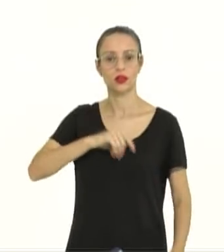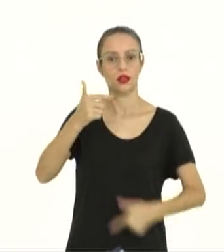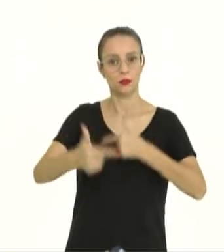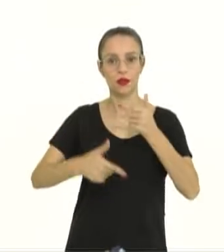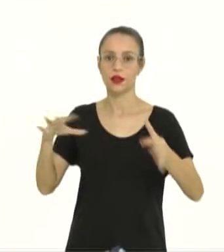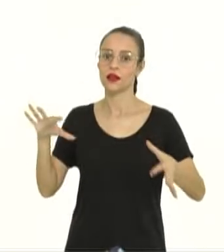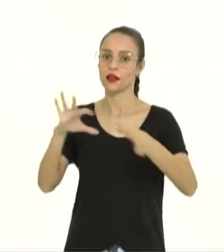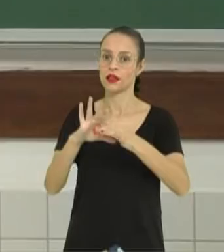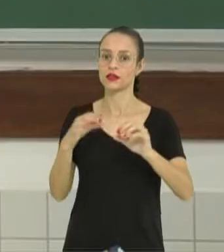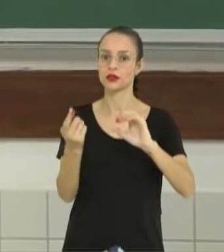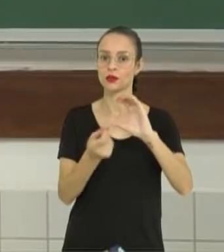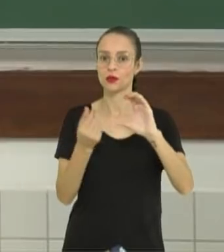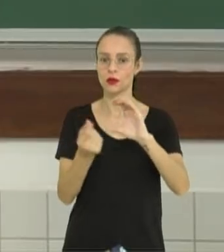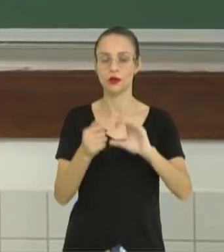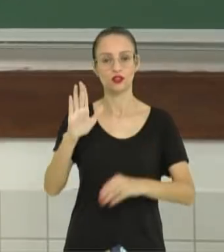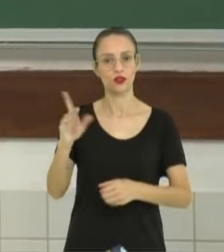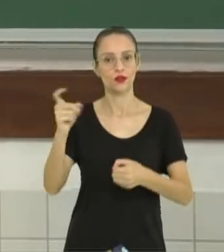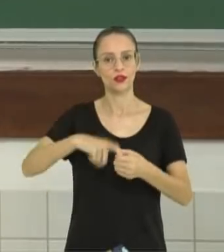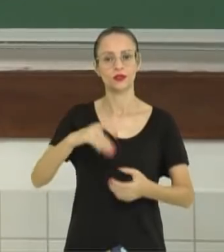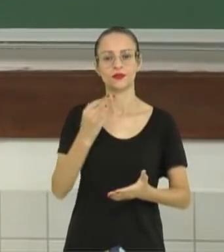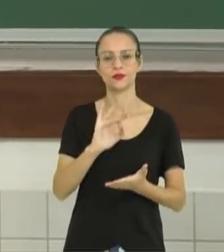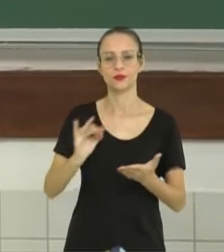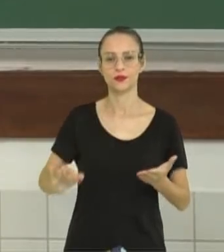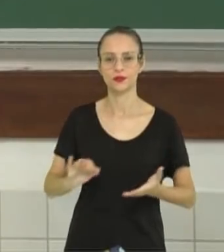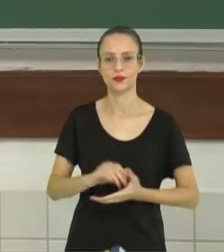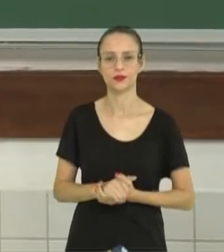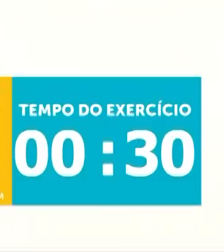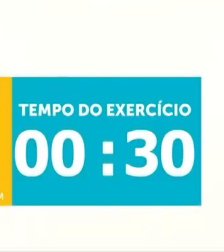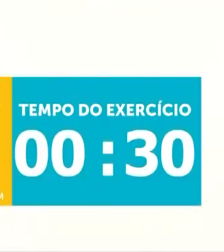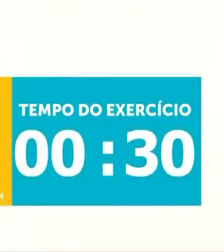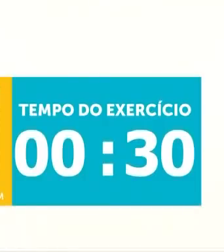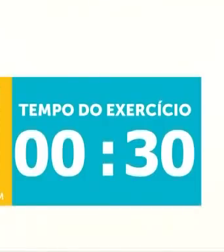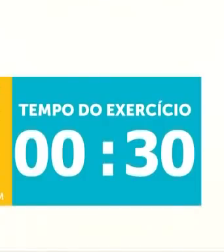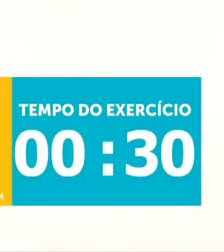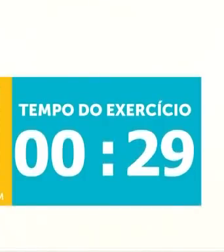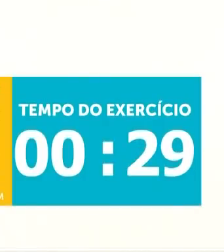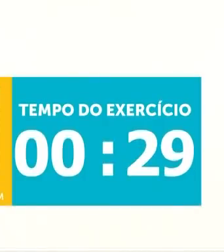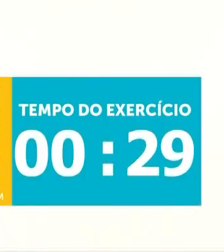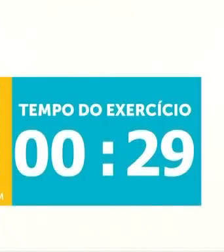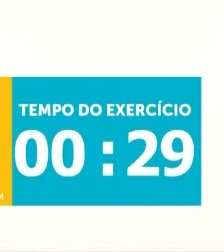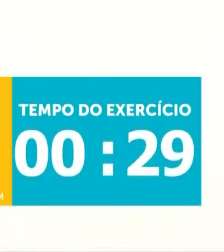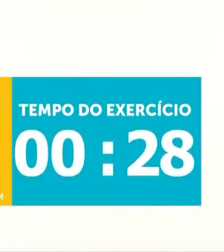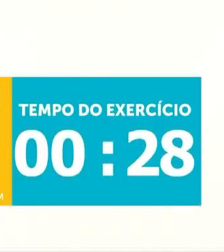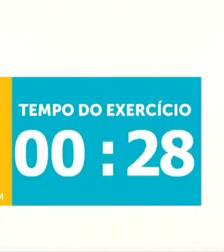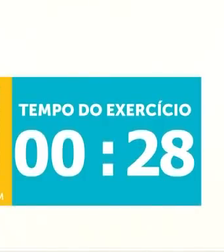com o capitalismo. A gente já volta para a correção aí rapidinho.